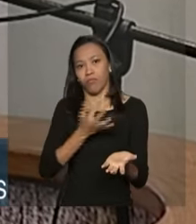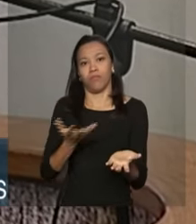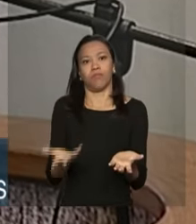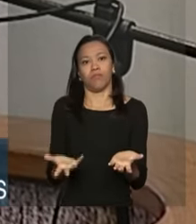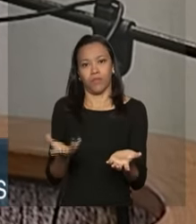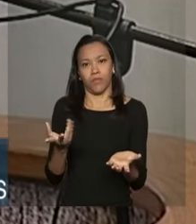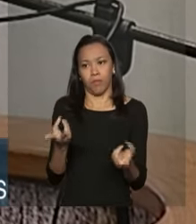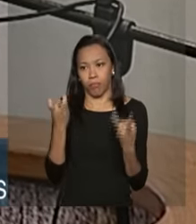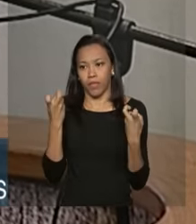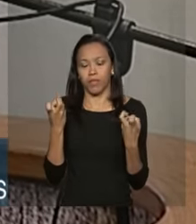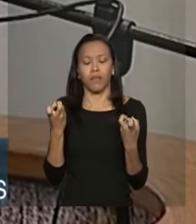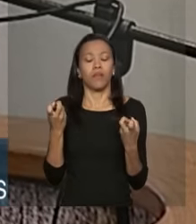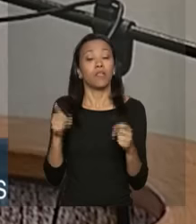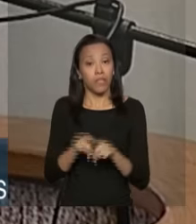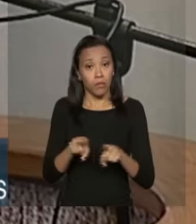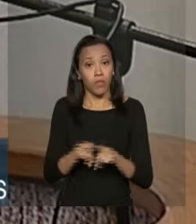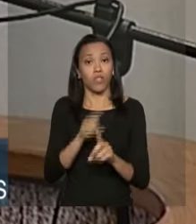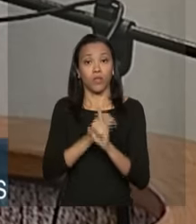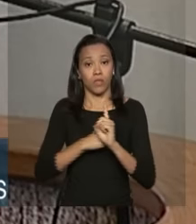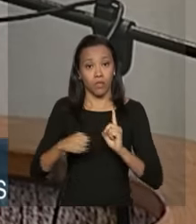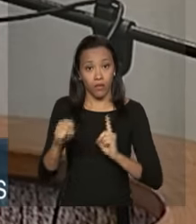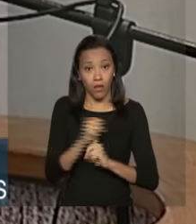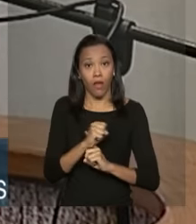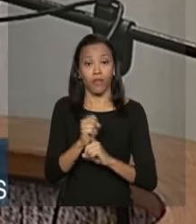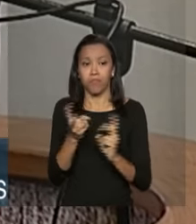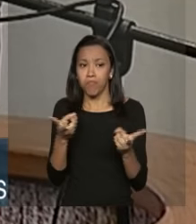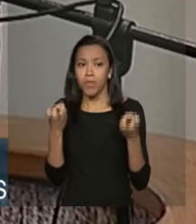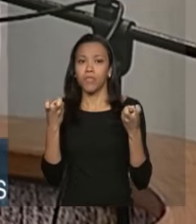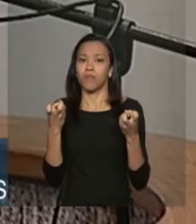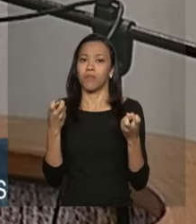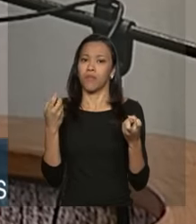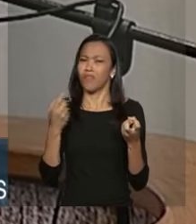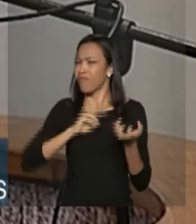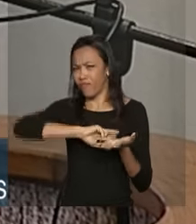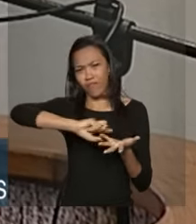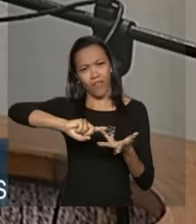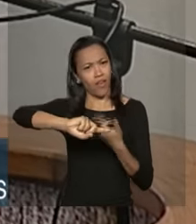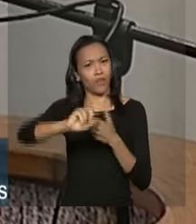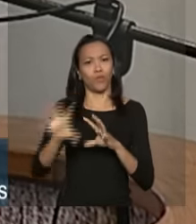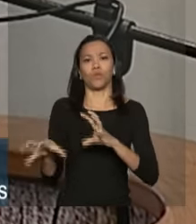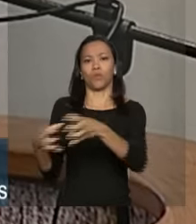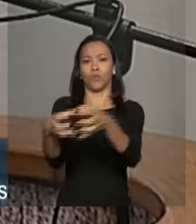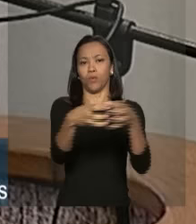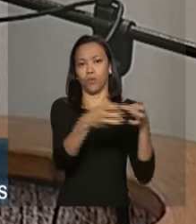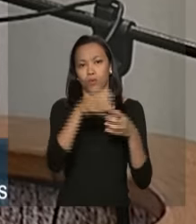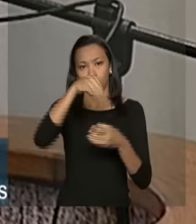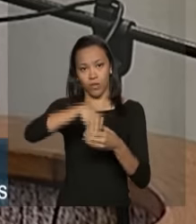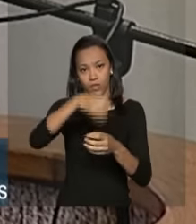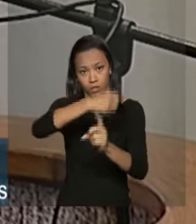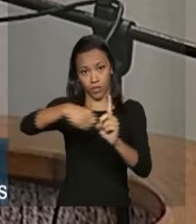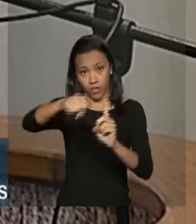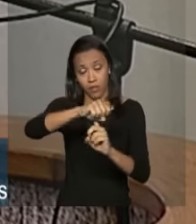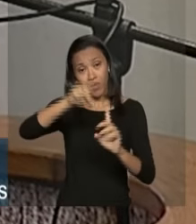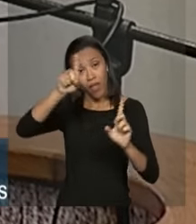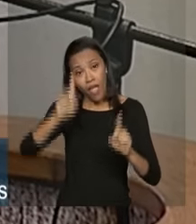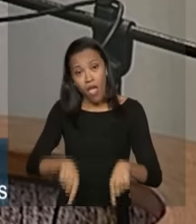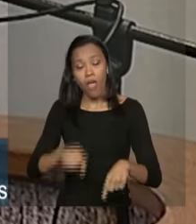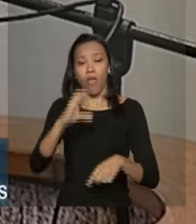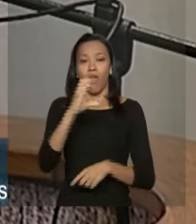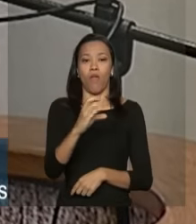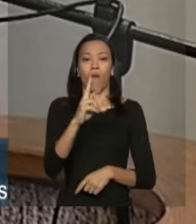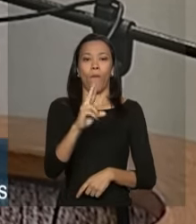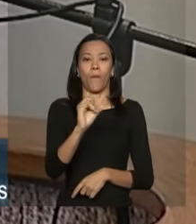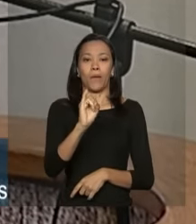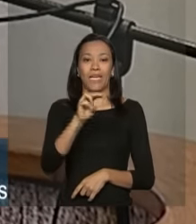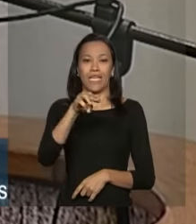polícia pela sociedade civil por todos os grupos porque esse é um crime muito